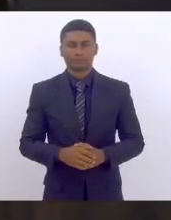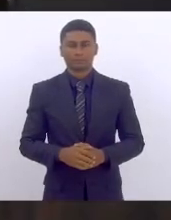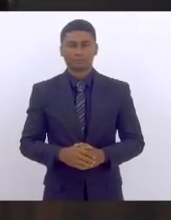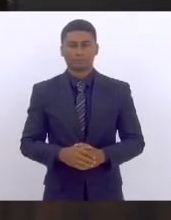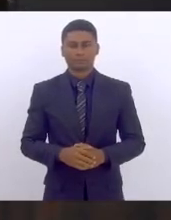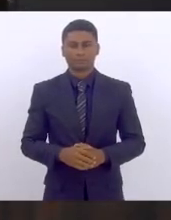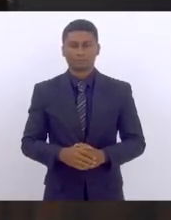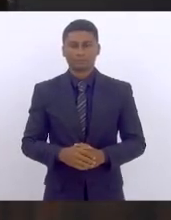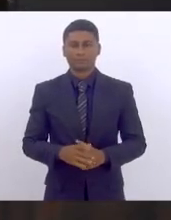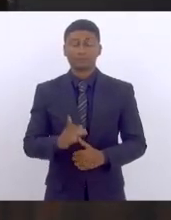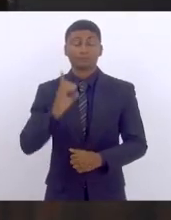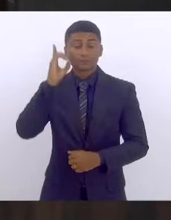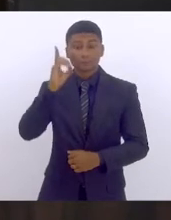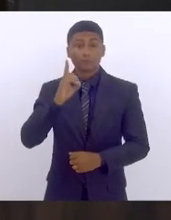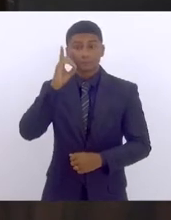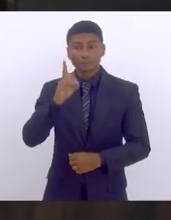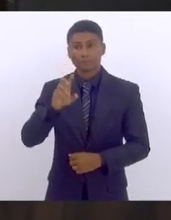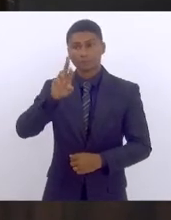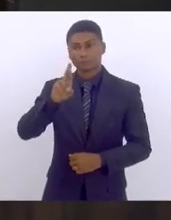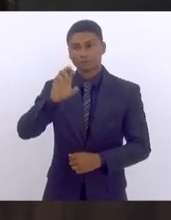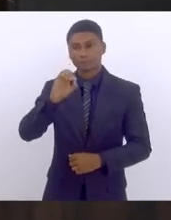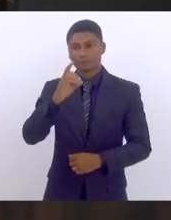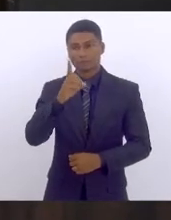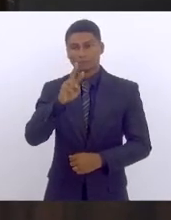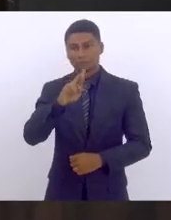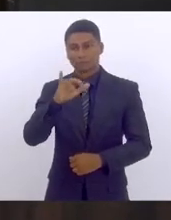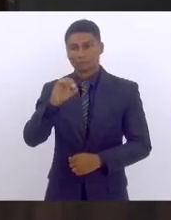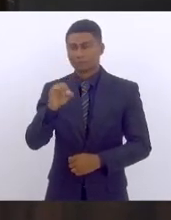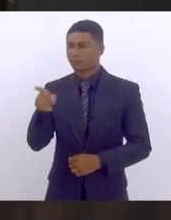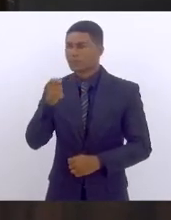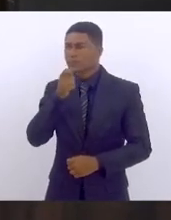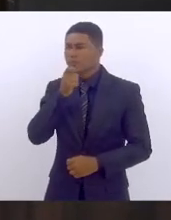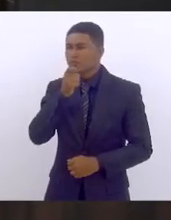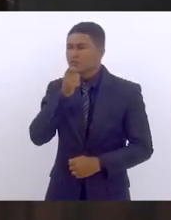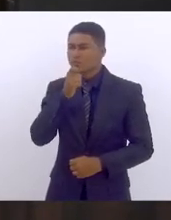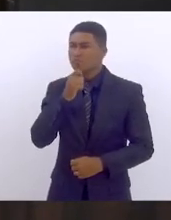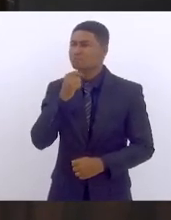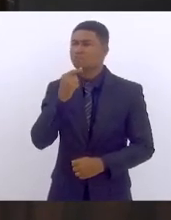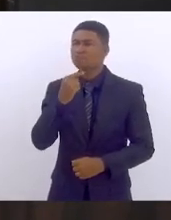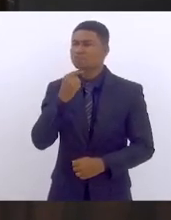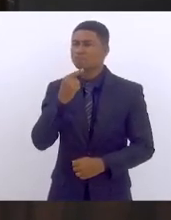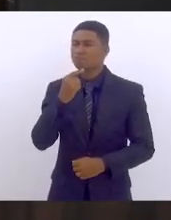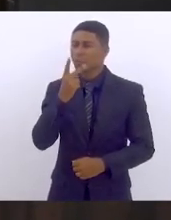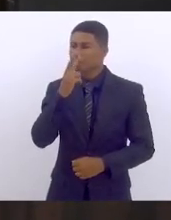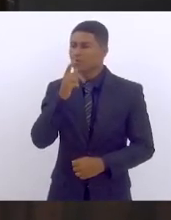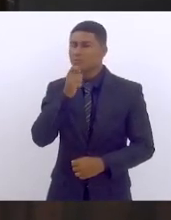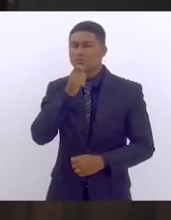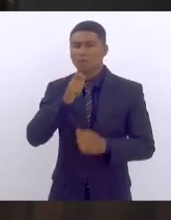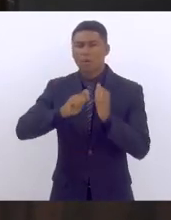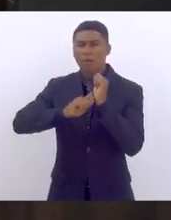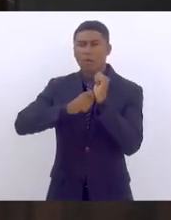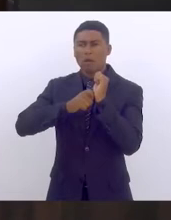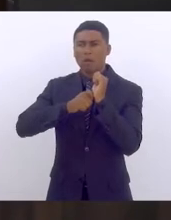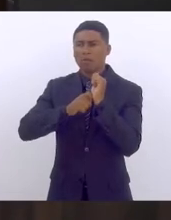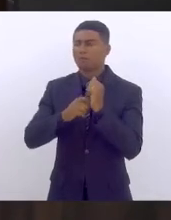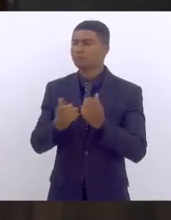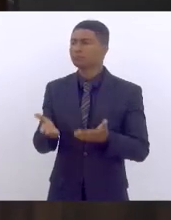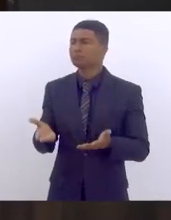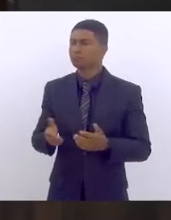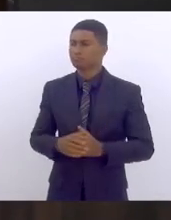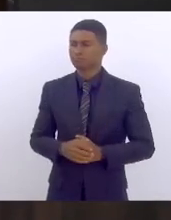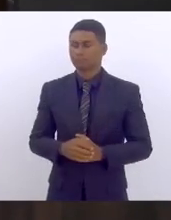Para discutir, o deputado Rodrigo Amorim, seu som não está saindo. Seu som está fechado. Deputado Rodrigo Amorim.